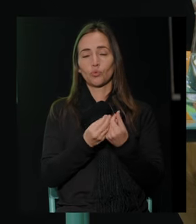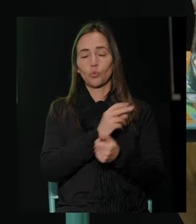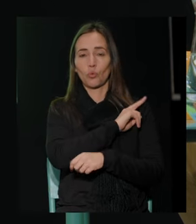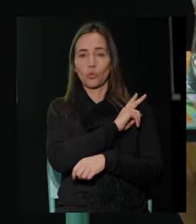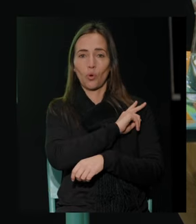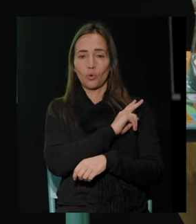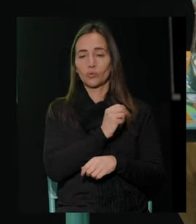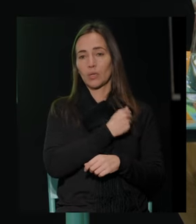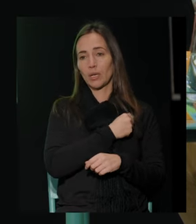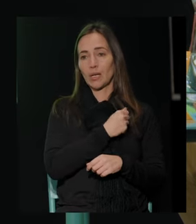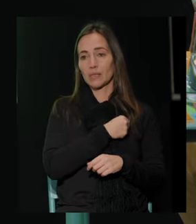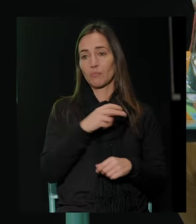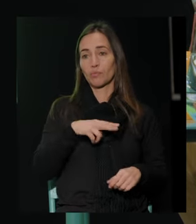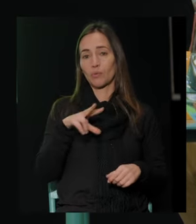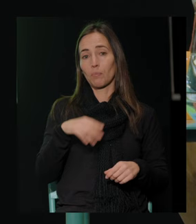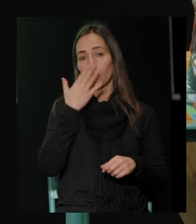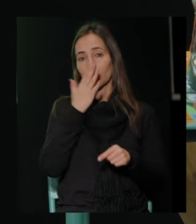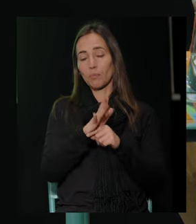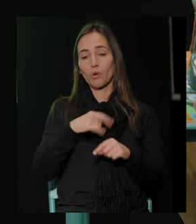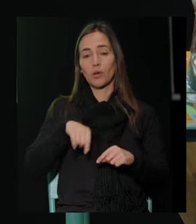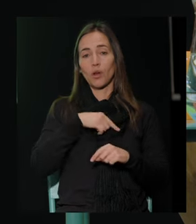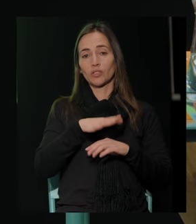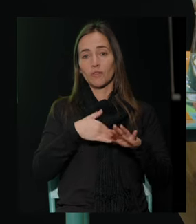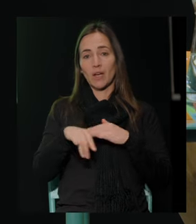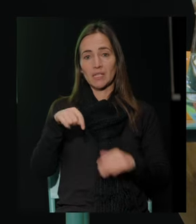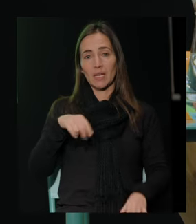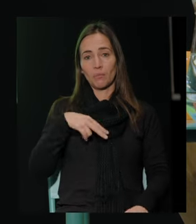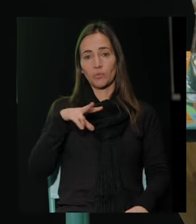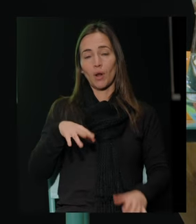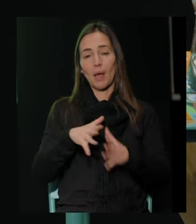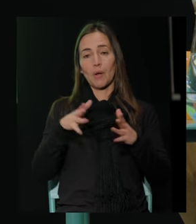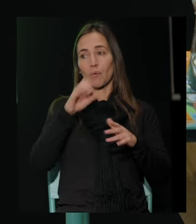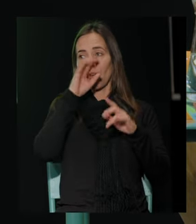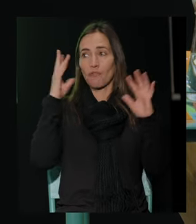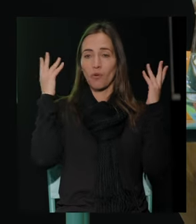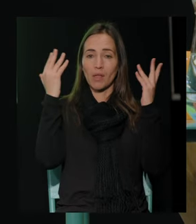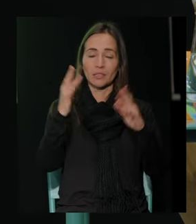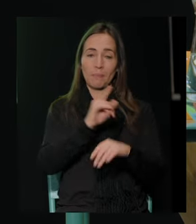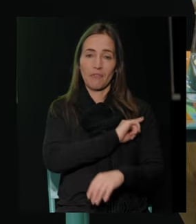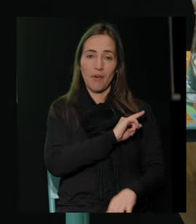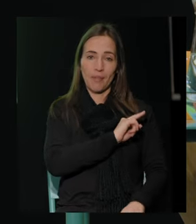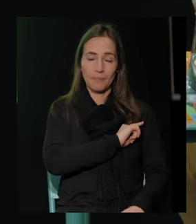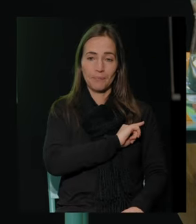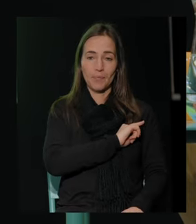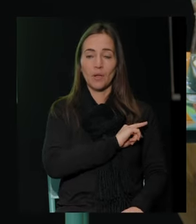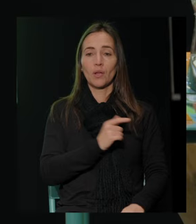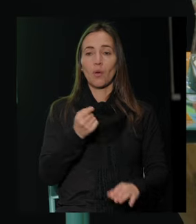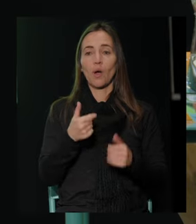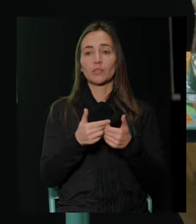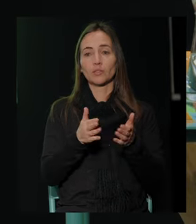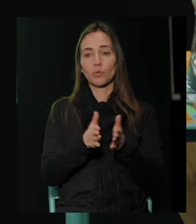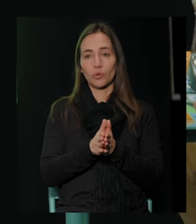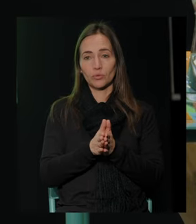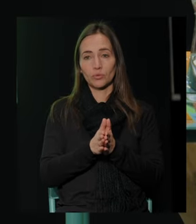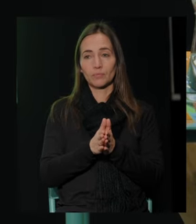sendo Portugal, por exemplo, o que nós fazemos aqui em Portugal, em que a maioria das áreas florestais são privadas e quase todas elas